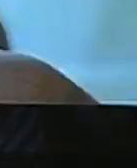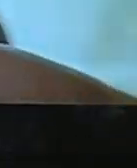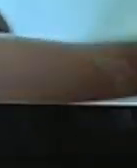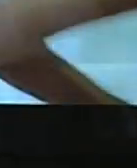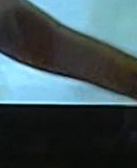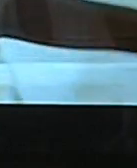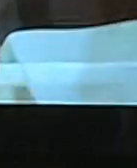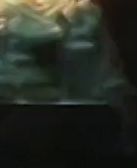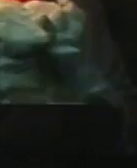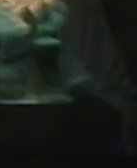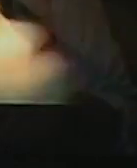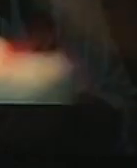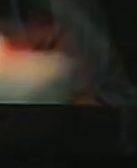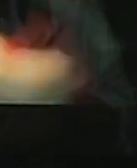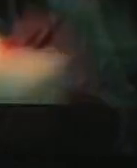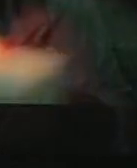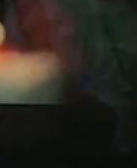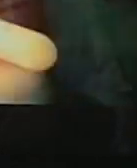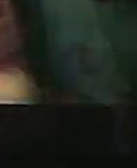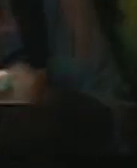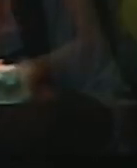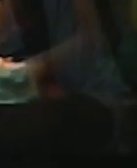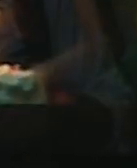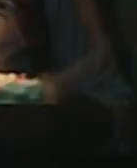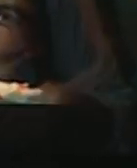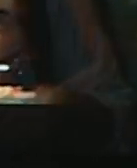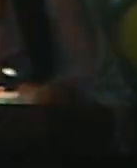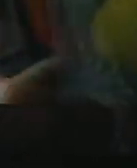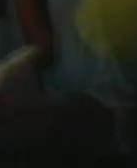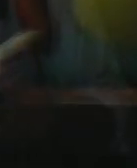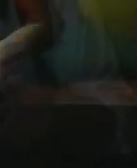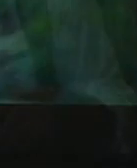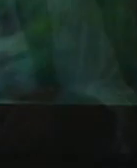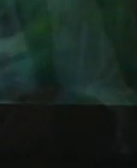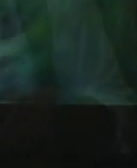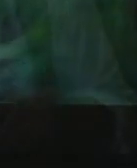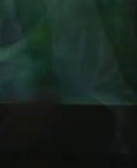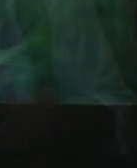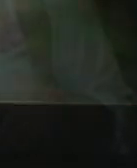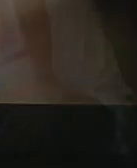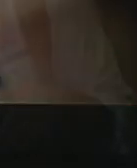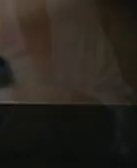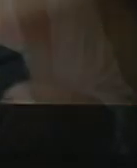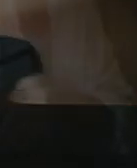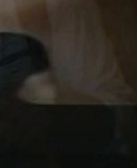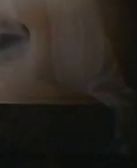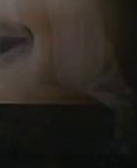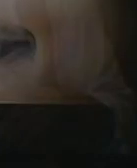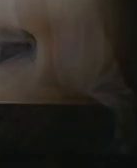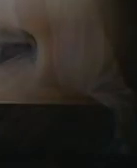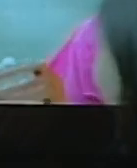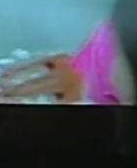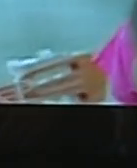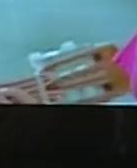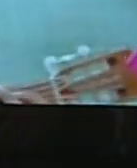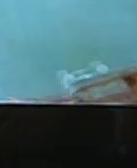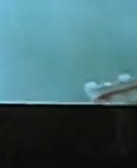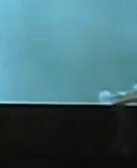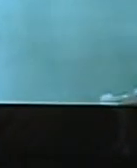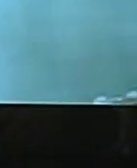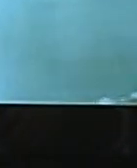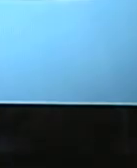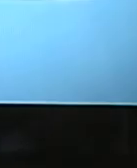HPV não perca a vacinação cada menina é de um jeito mas todas precisam de